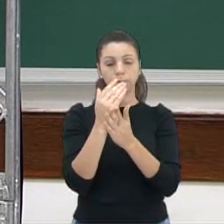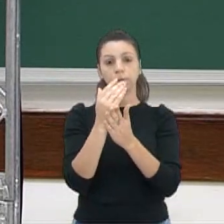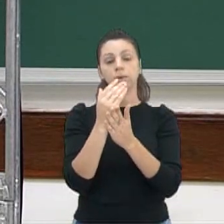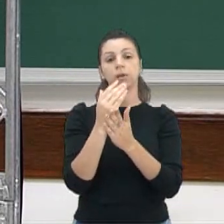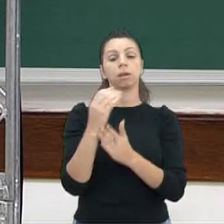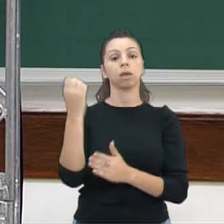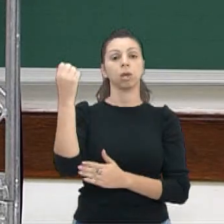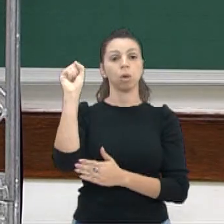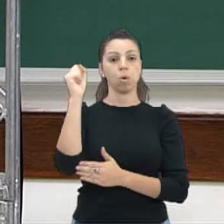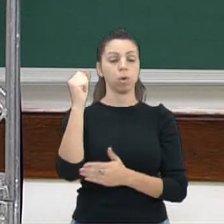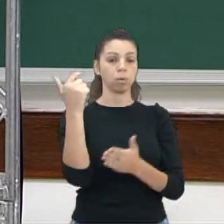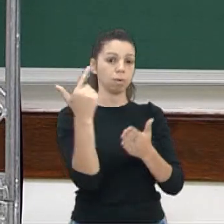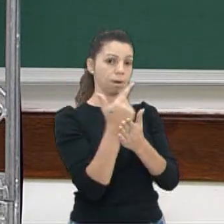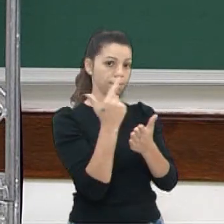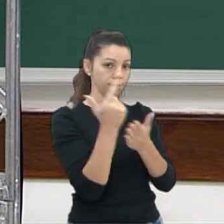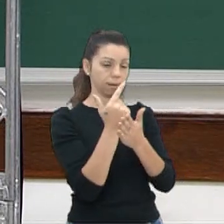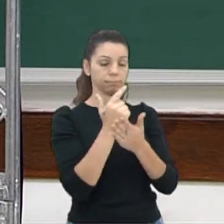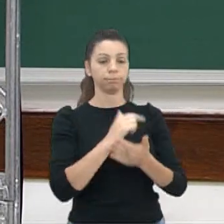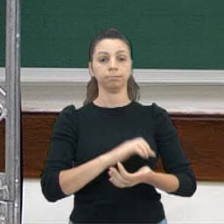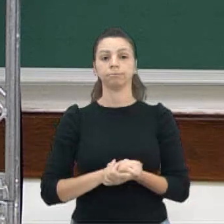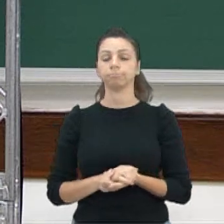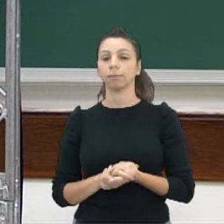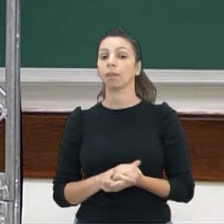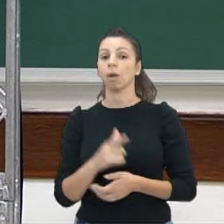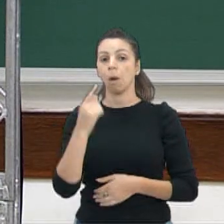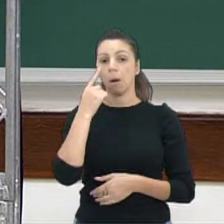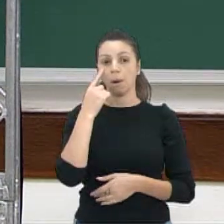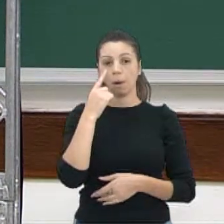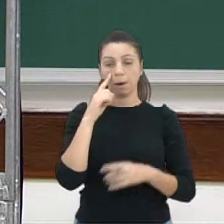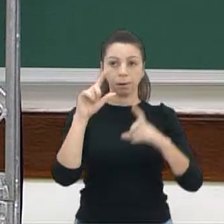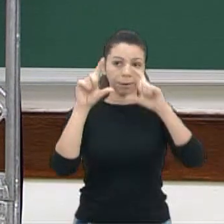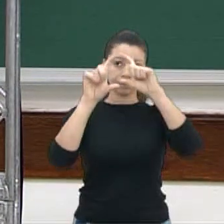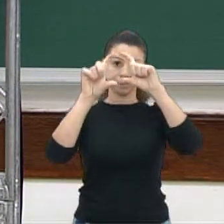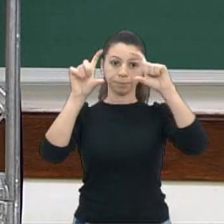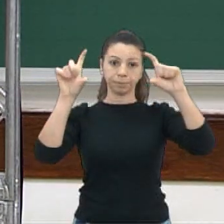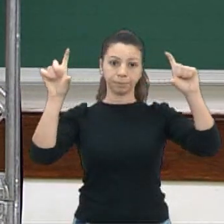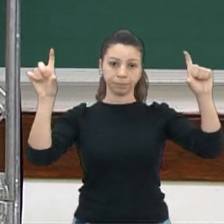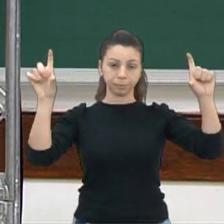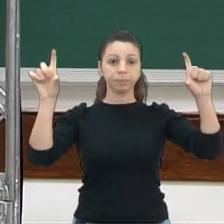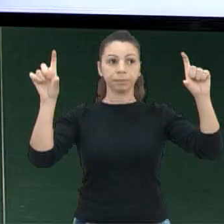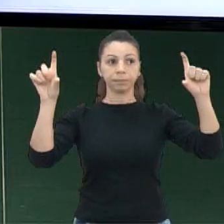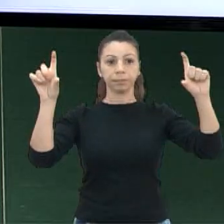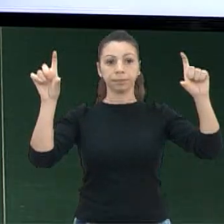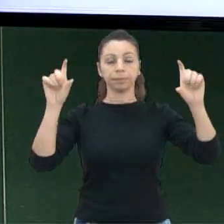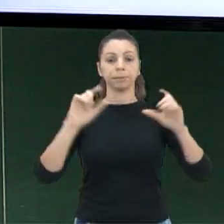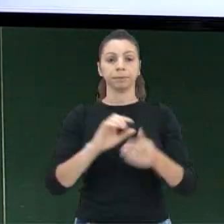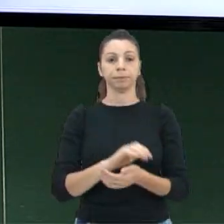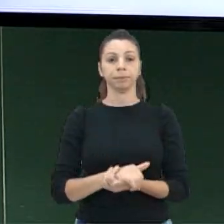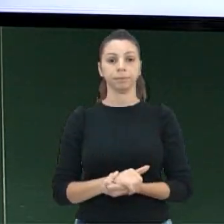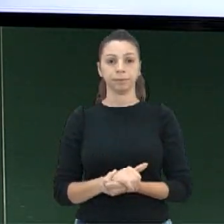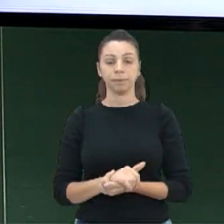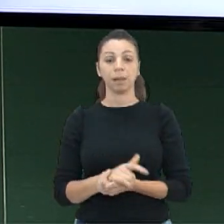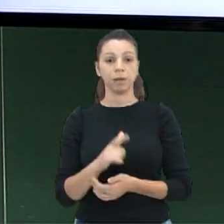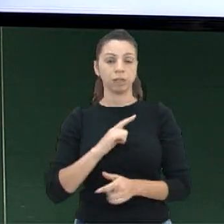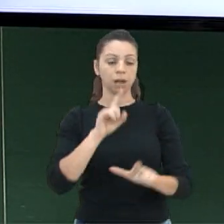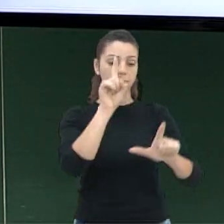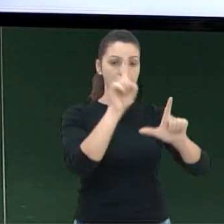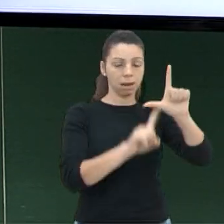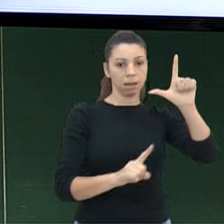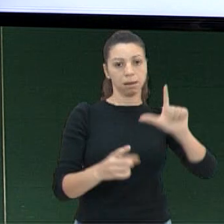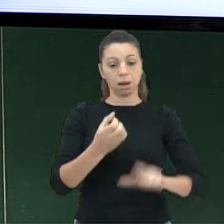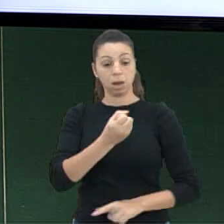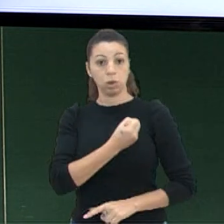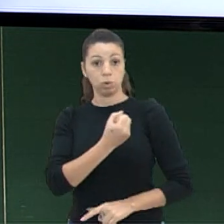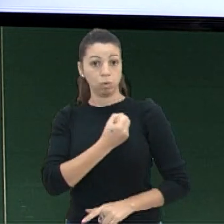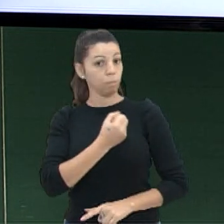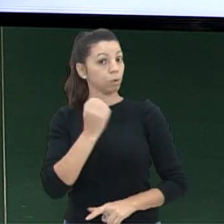Então vejam, o que eu montei aqui para vocês? Eu coloquei a parte literal e a parte numérica. Se ele comprou